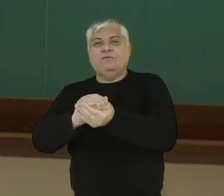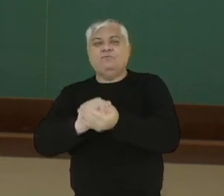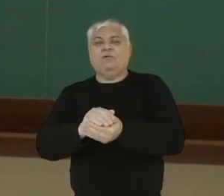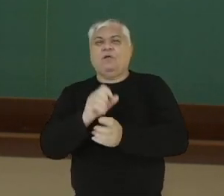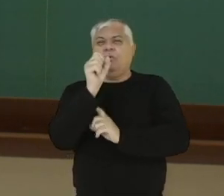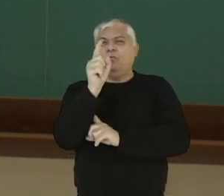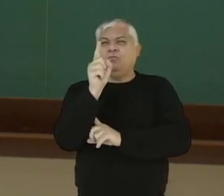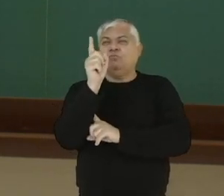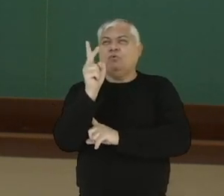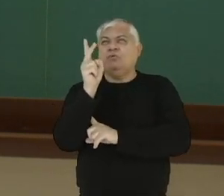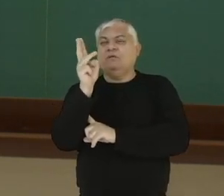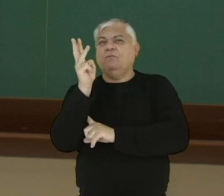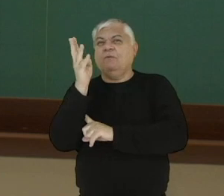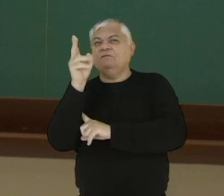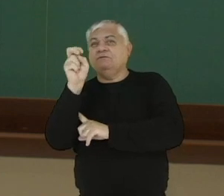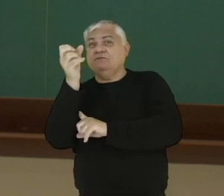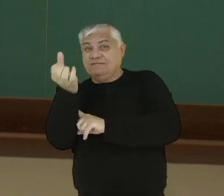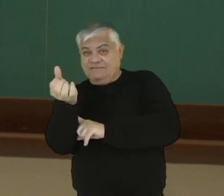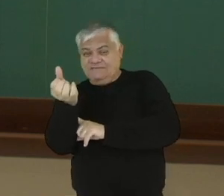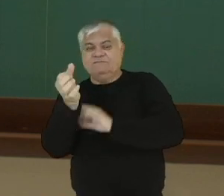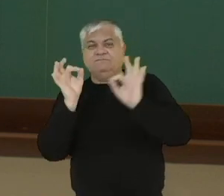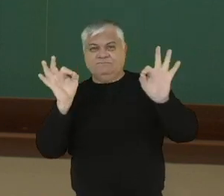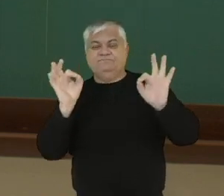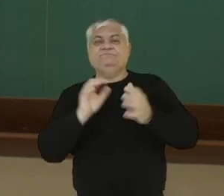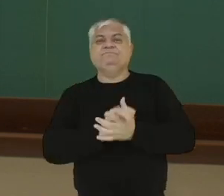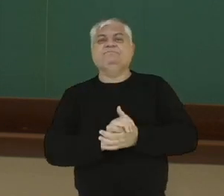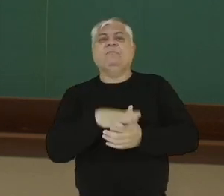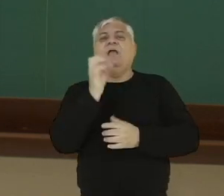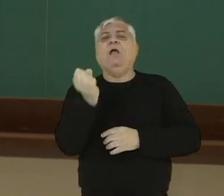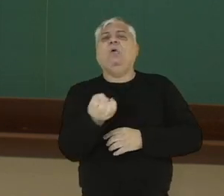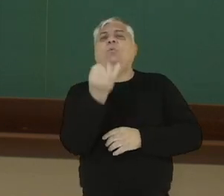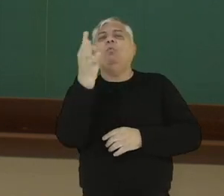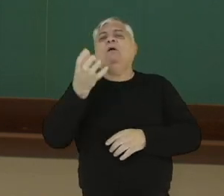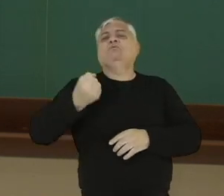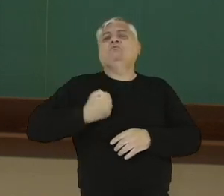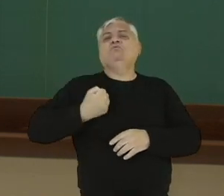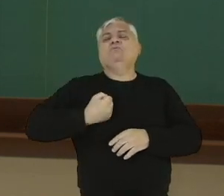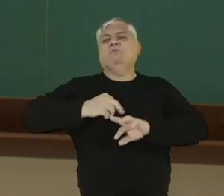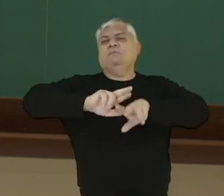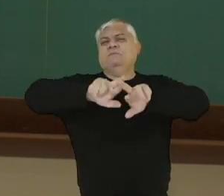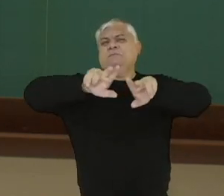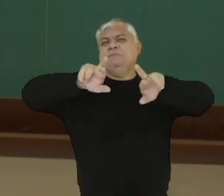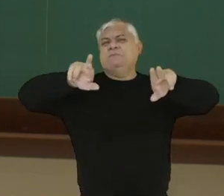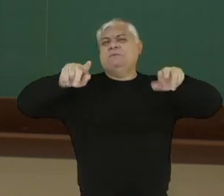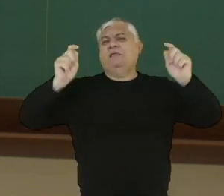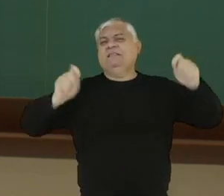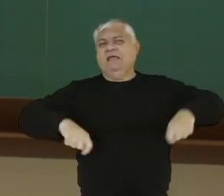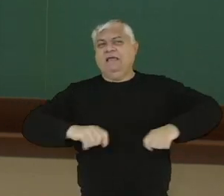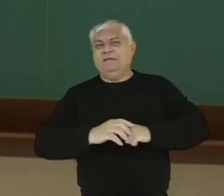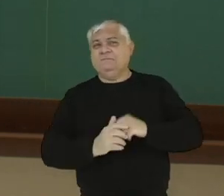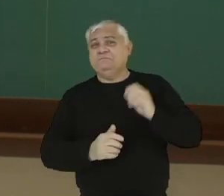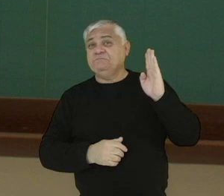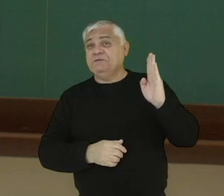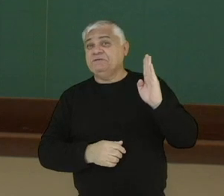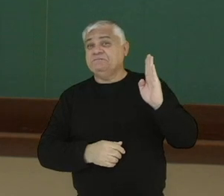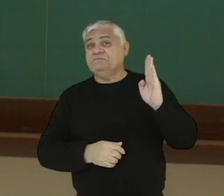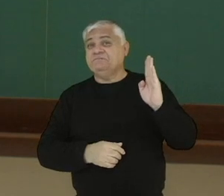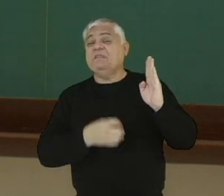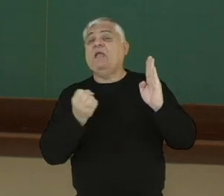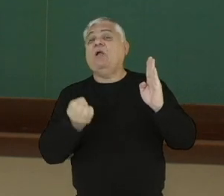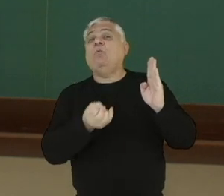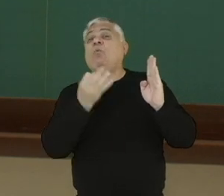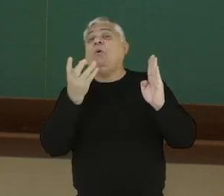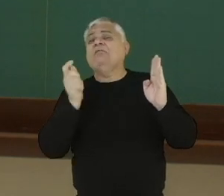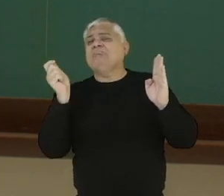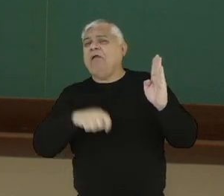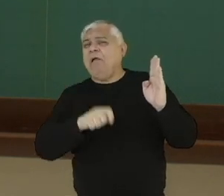Certo? Letra B. Quantos números diferentes podem ser formados nessa brincadeira? Quantas possibilidades eu tenho de números